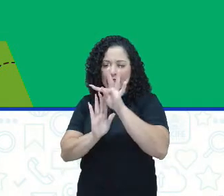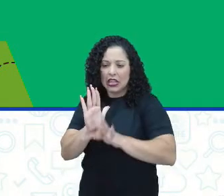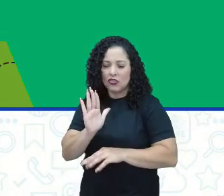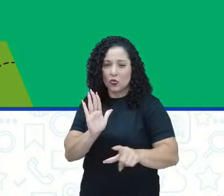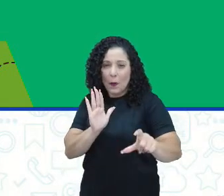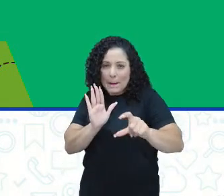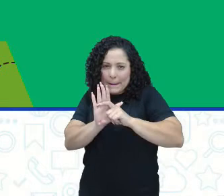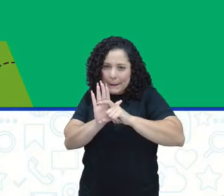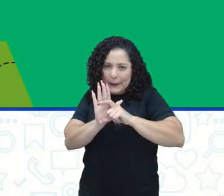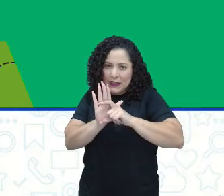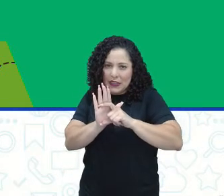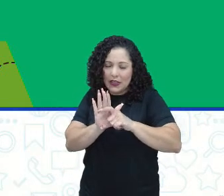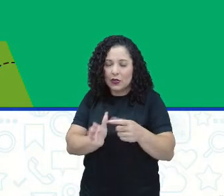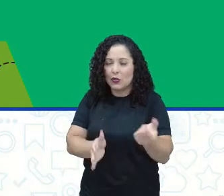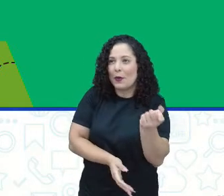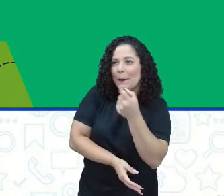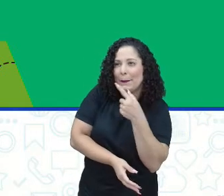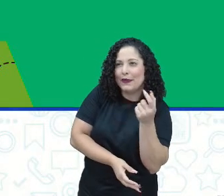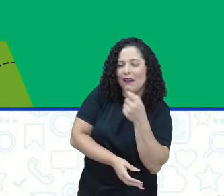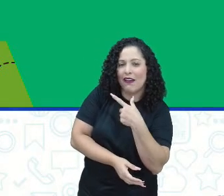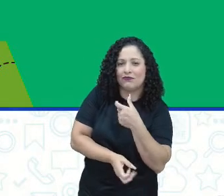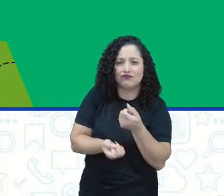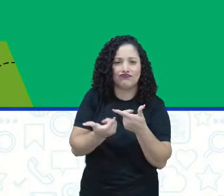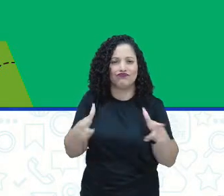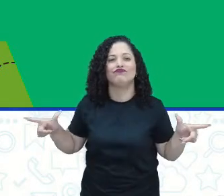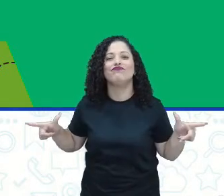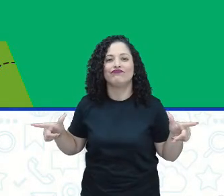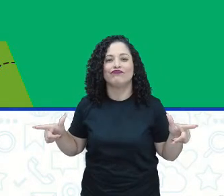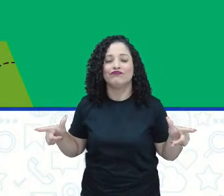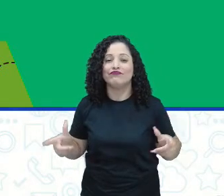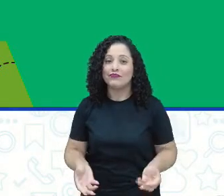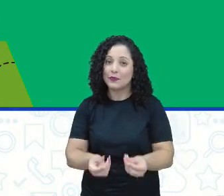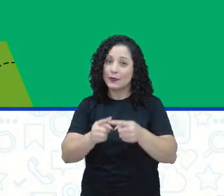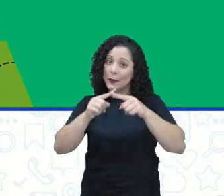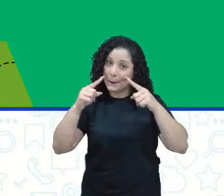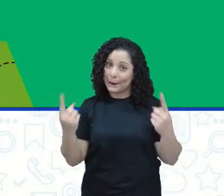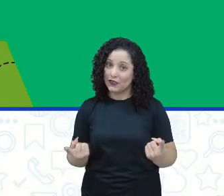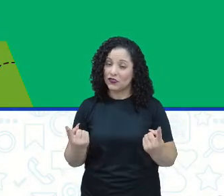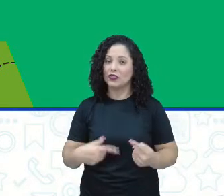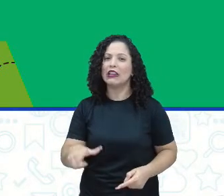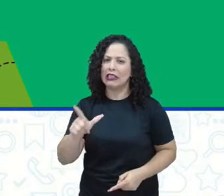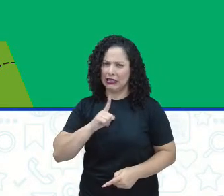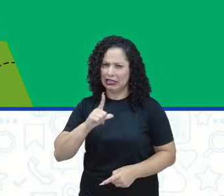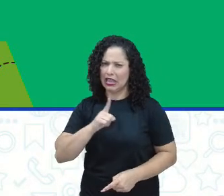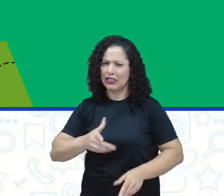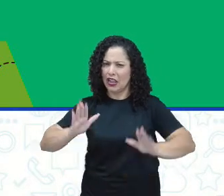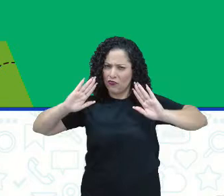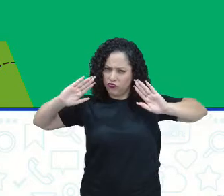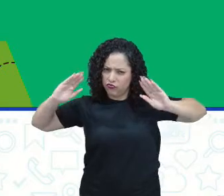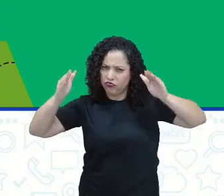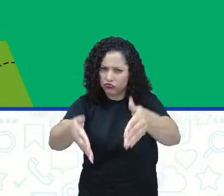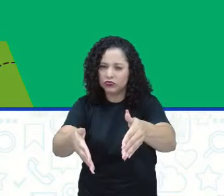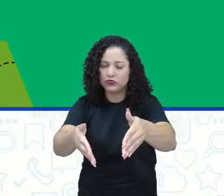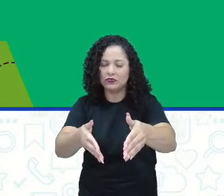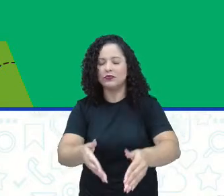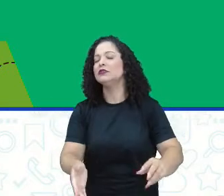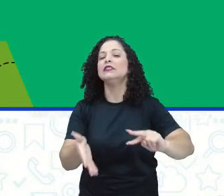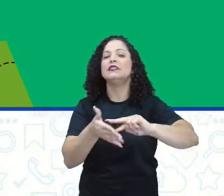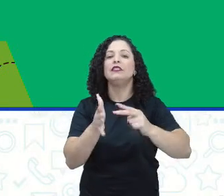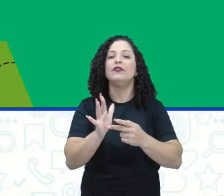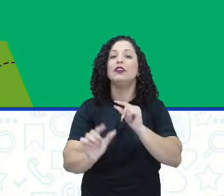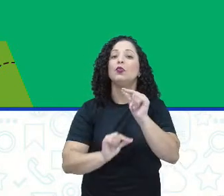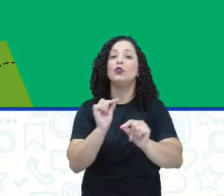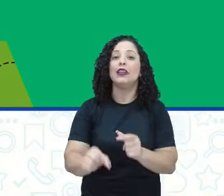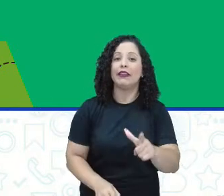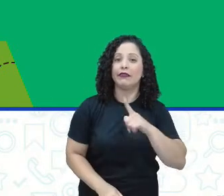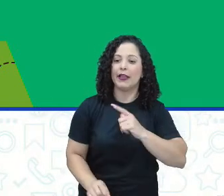vai ter esses elementos. Mas, ó, quando eu digo que possui um discurso direto, eu pressuponho o quê?